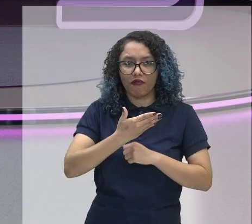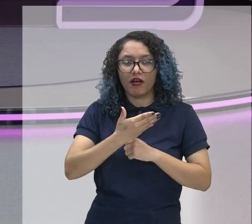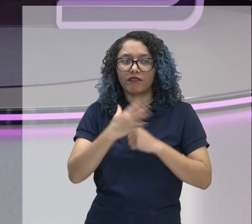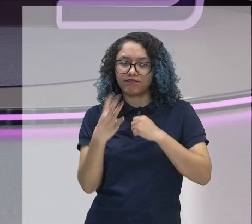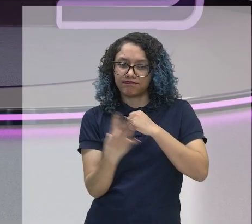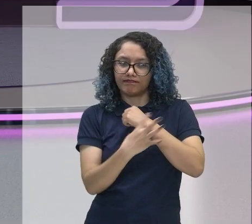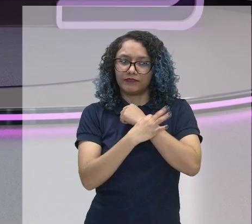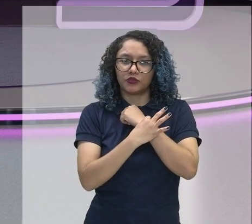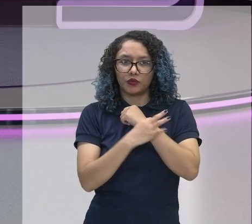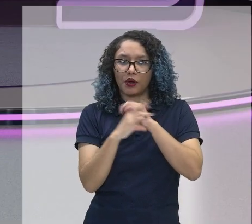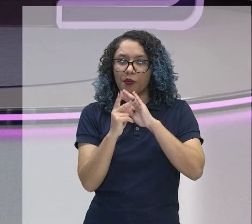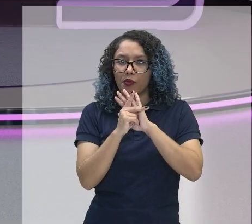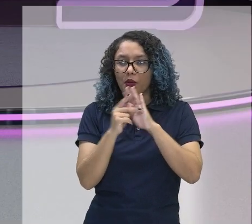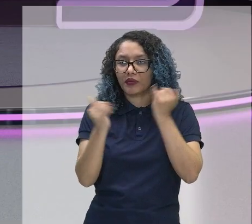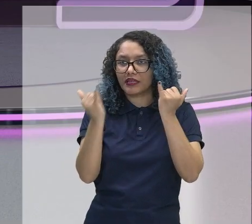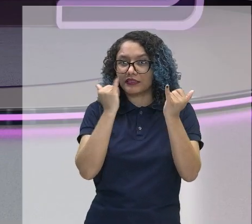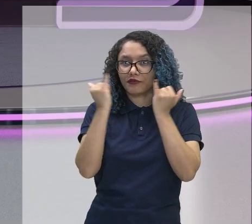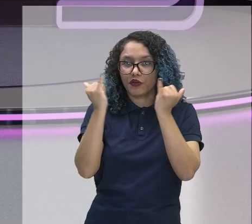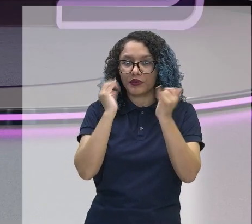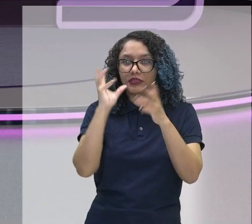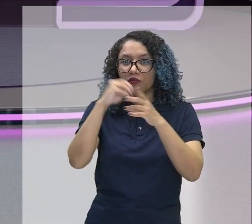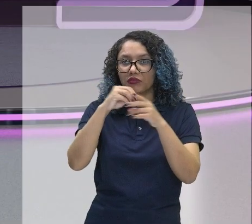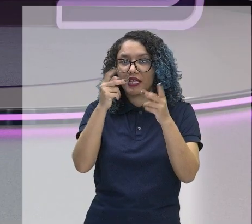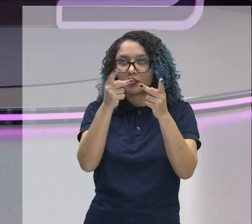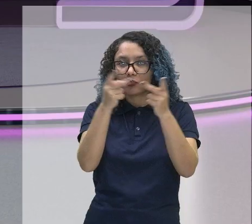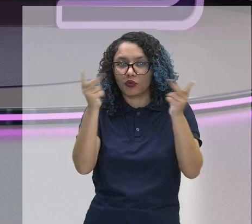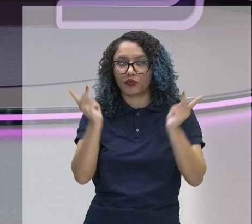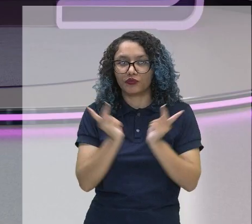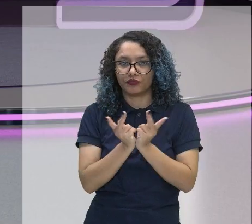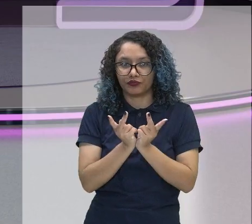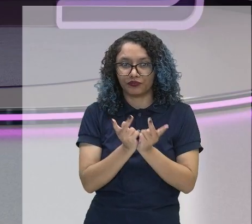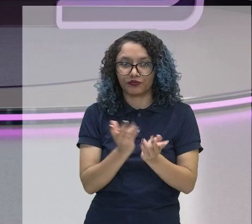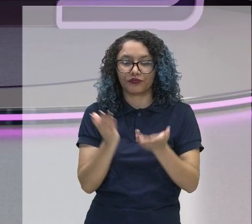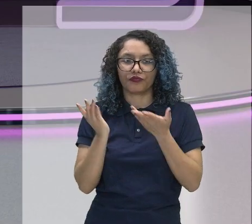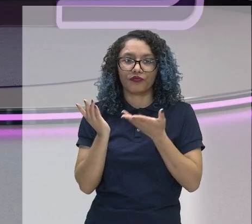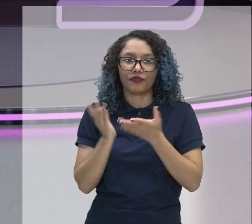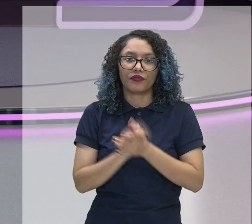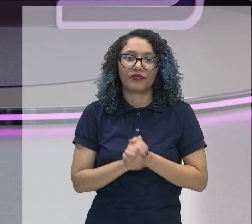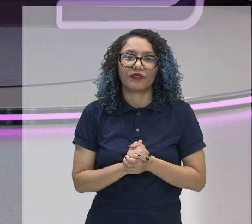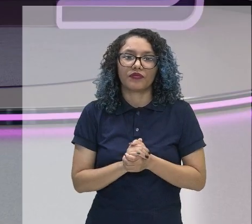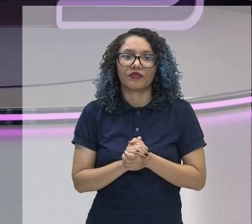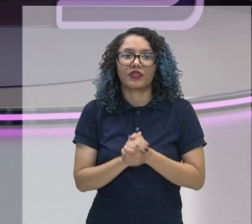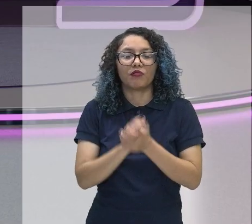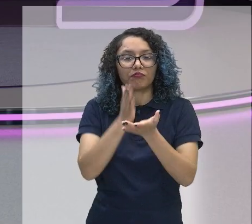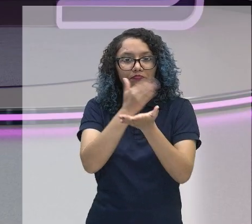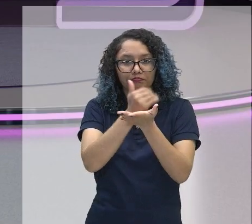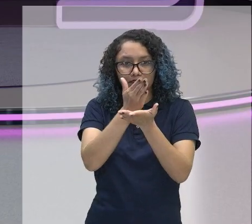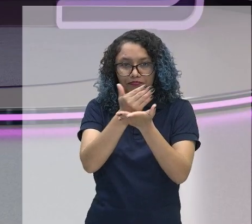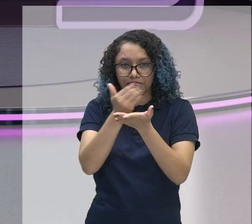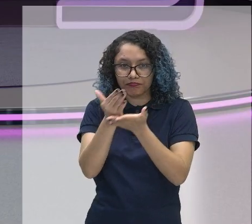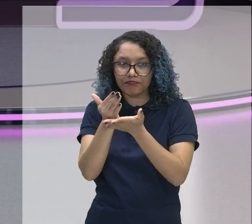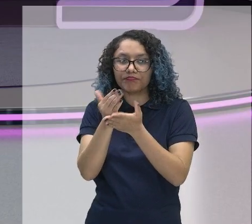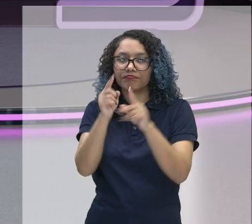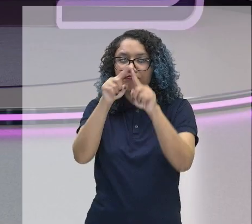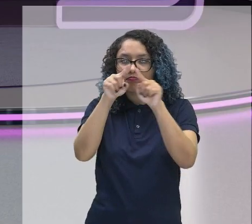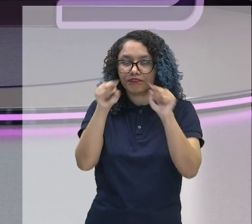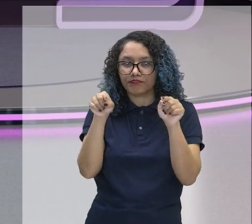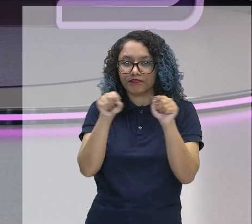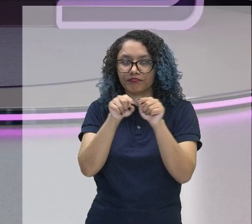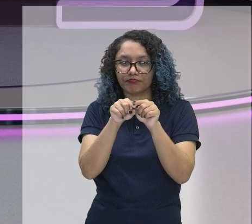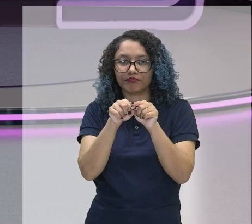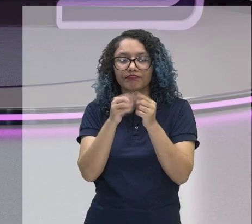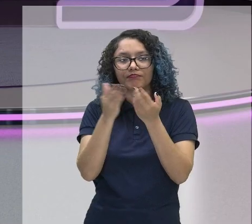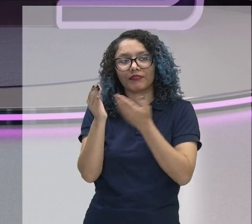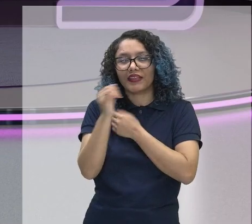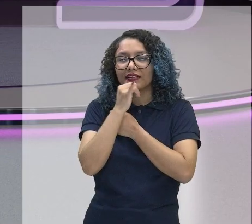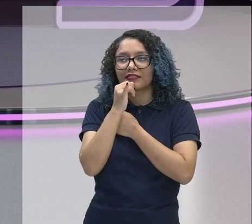tá? E é o que nós temos. Então, formato circular, cada fatia ali representada por um ângulo, e por último, nós temos aqui um exemplo de